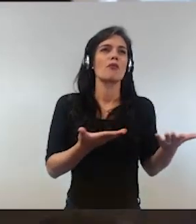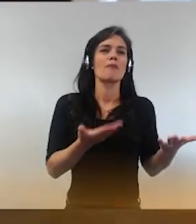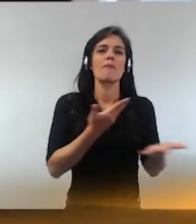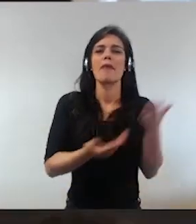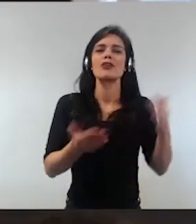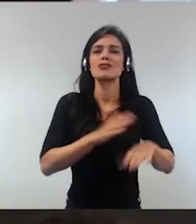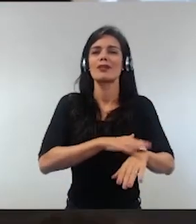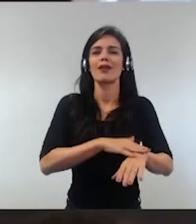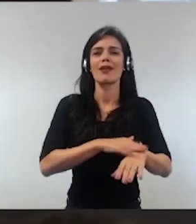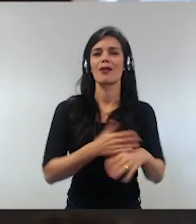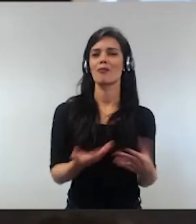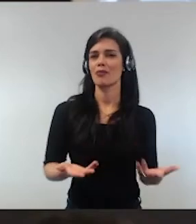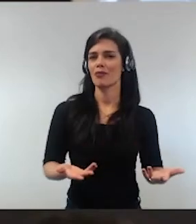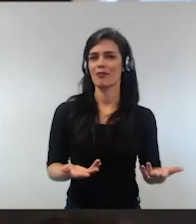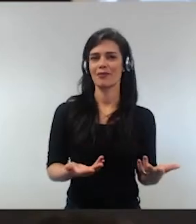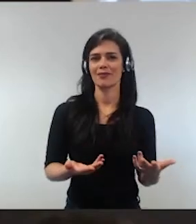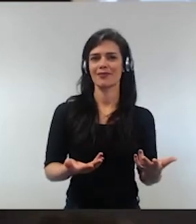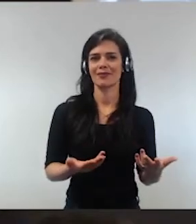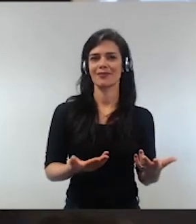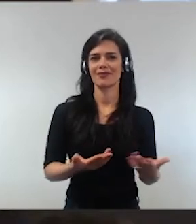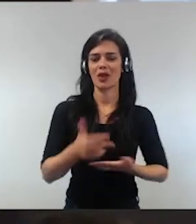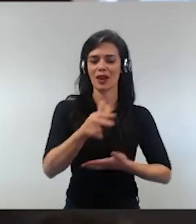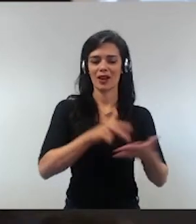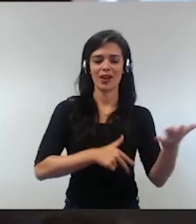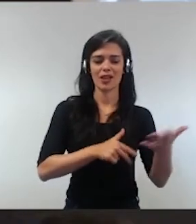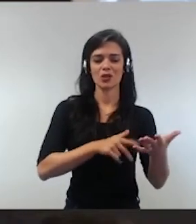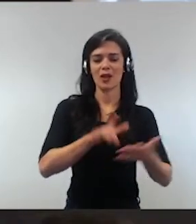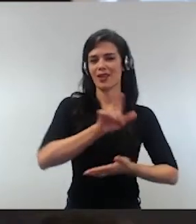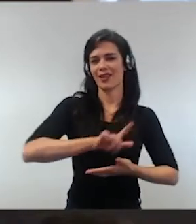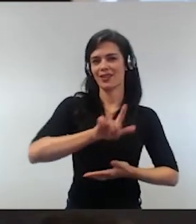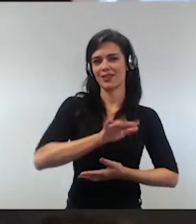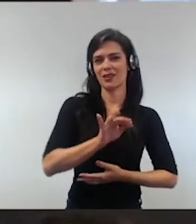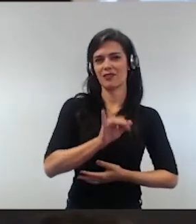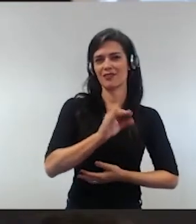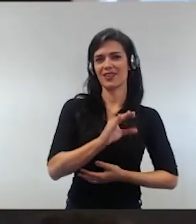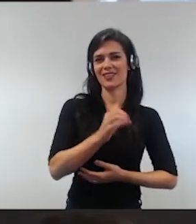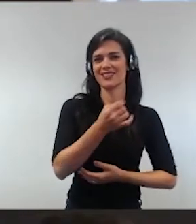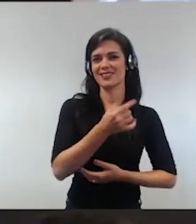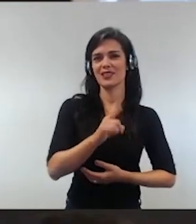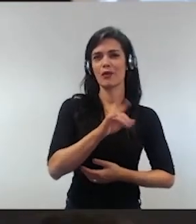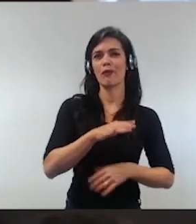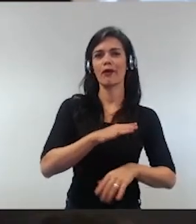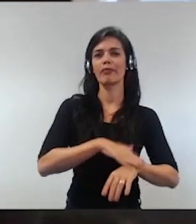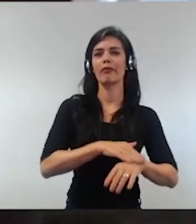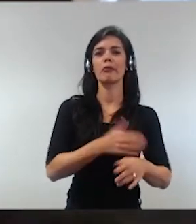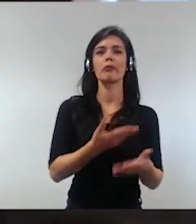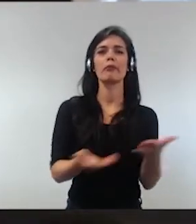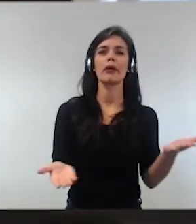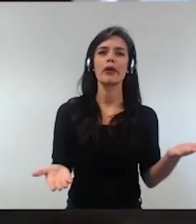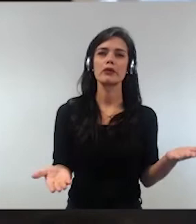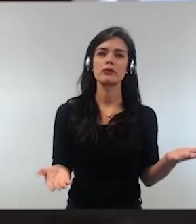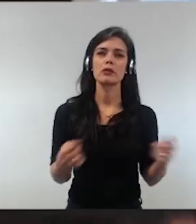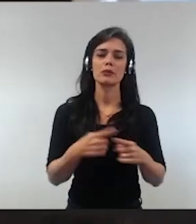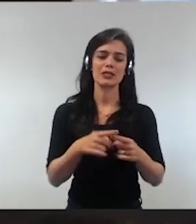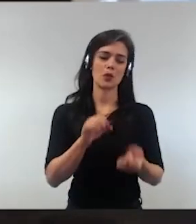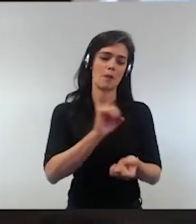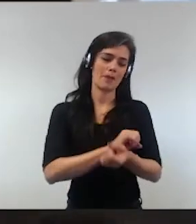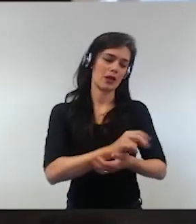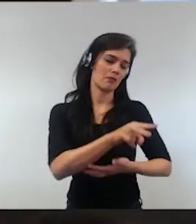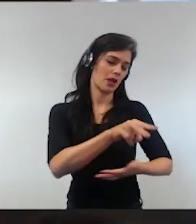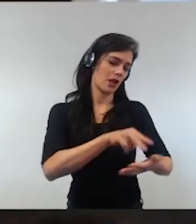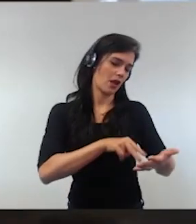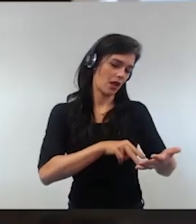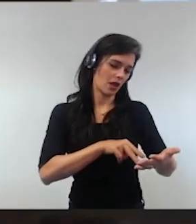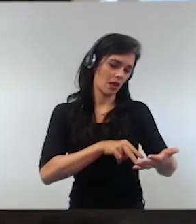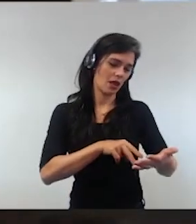perda de tempo, né? Então, a leitura da ficção, da literatura, seria uma perda de tempo, porque se eu vou parar para ler, eu vou ler alguma